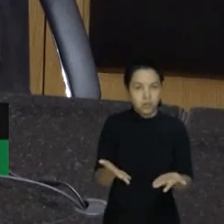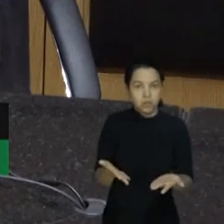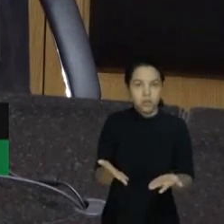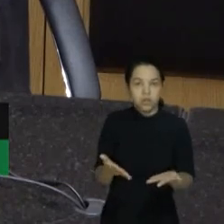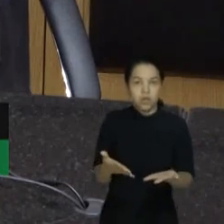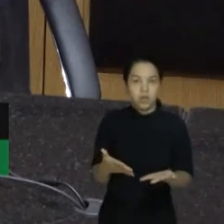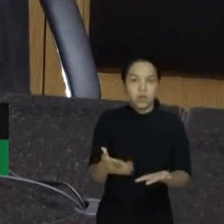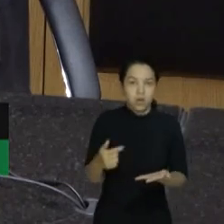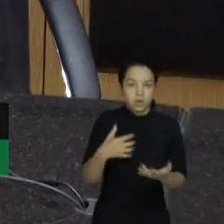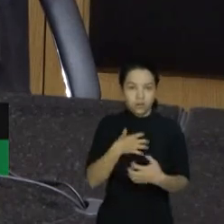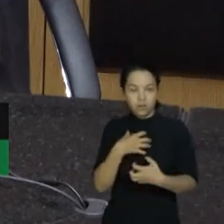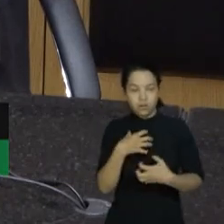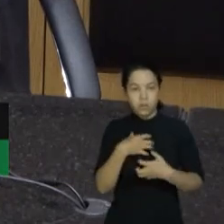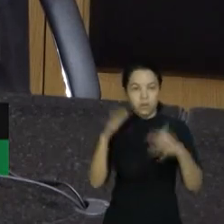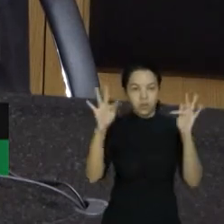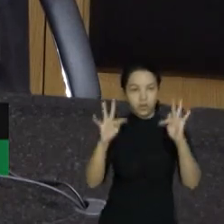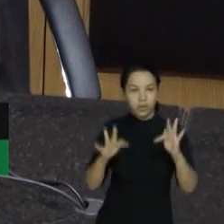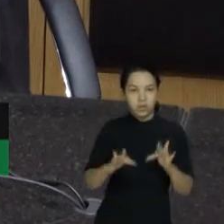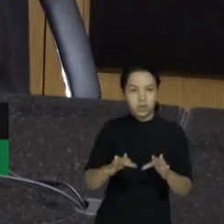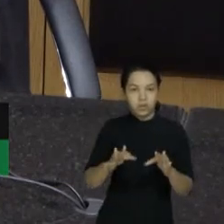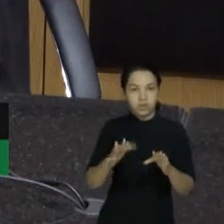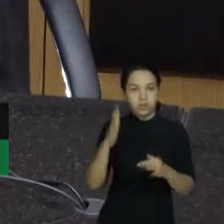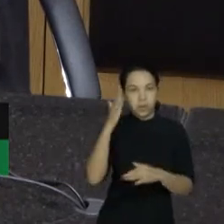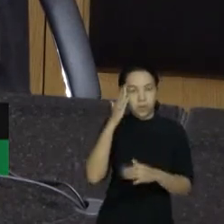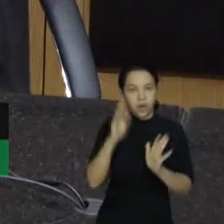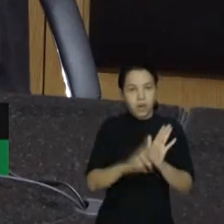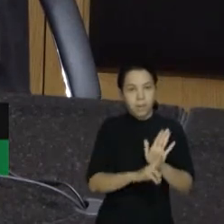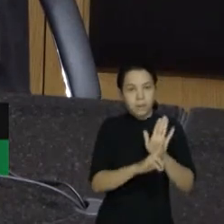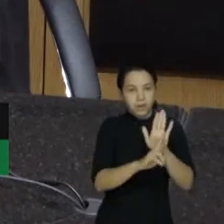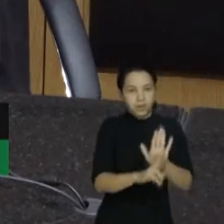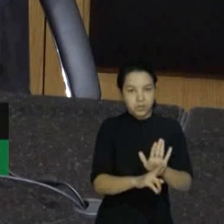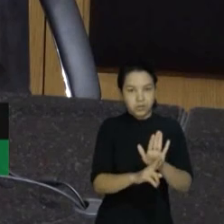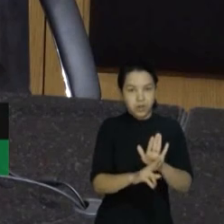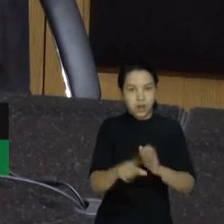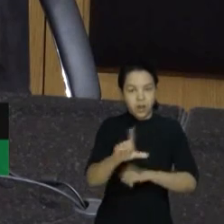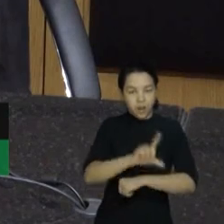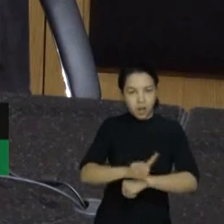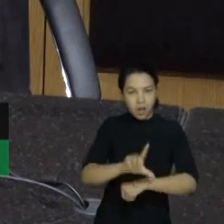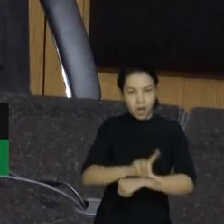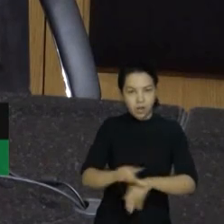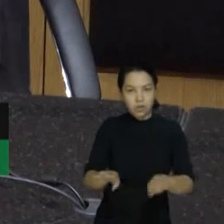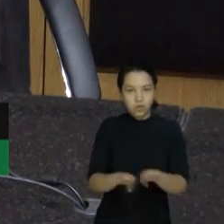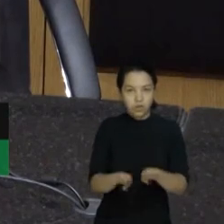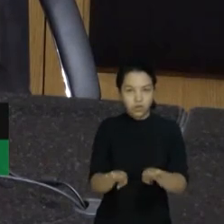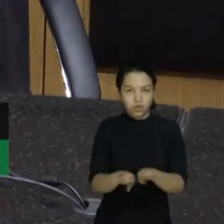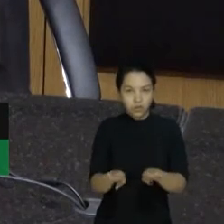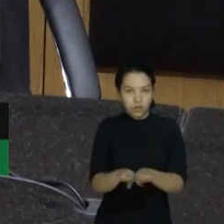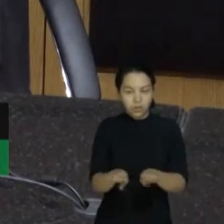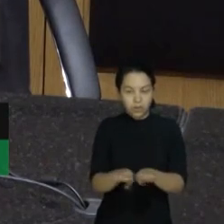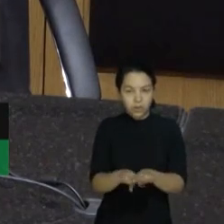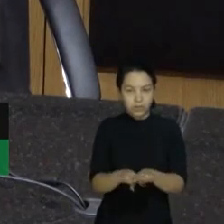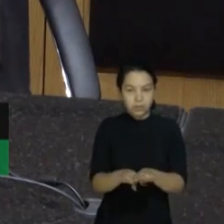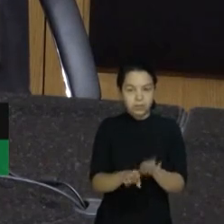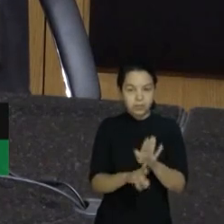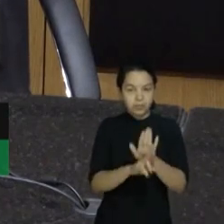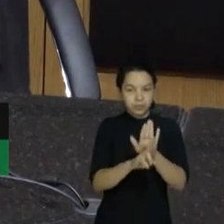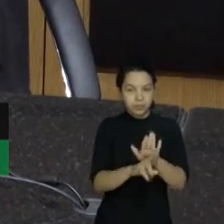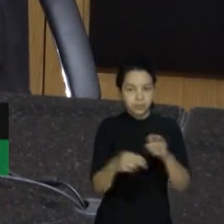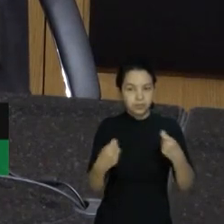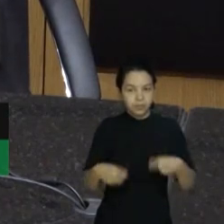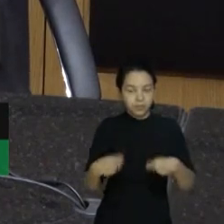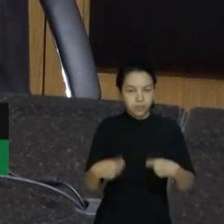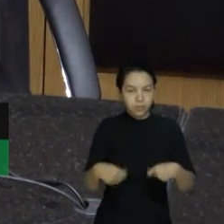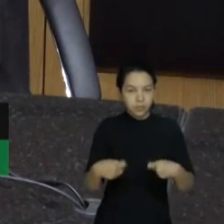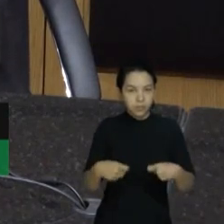muito feliz de saber-los representados em Lages também, e muito bem representados, e gostaria